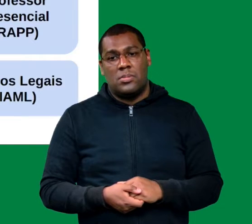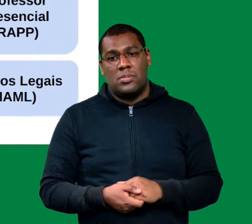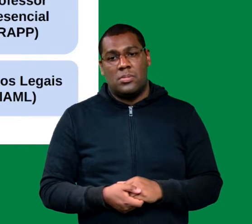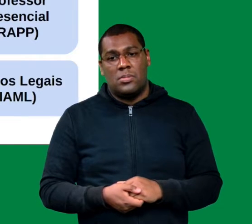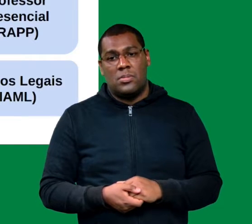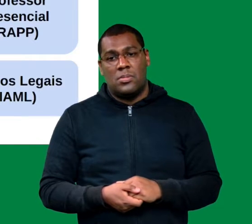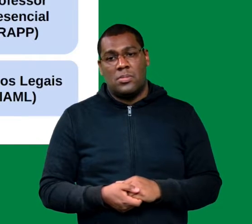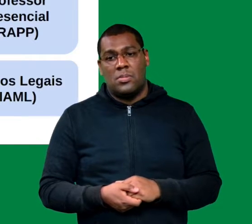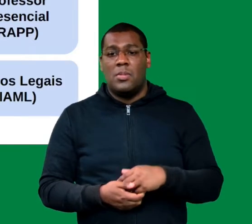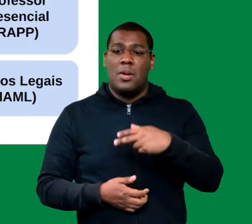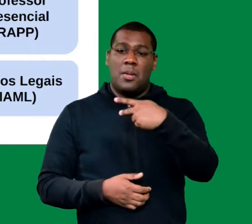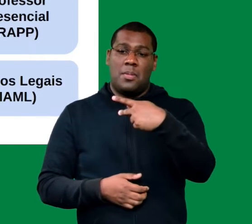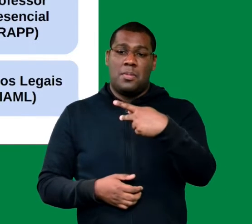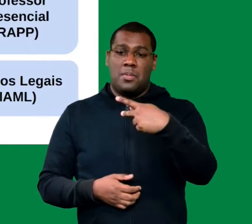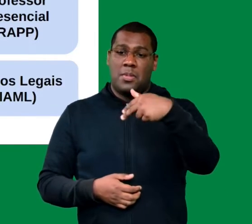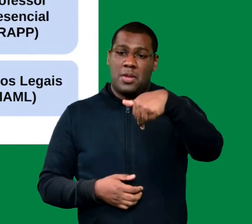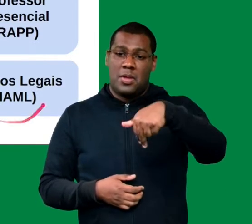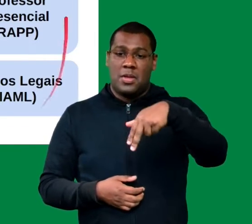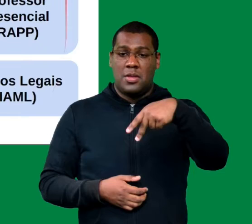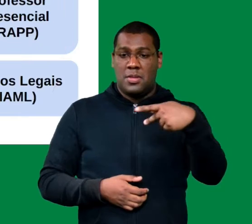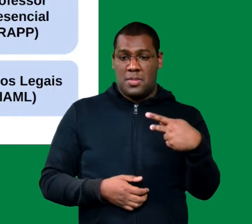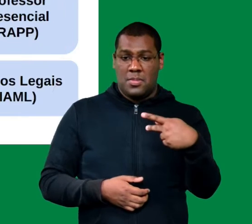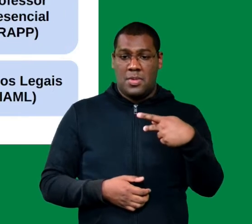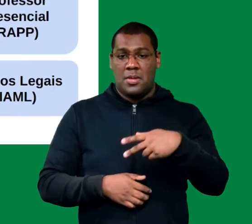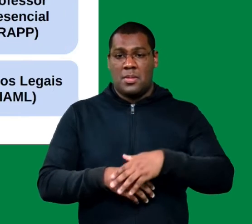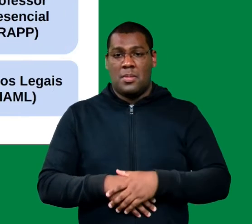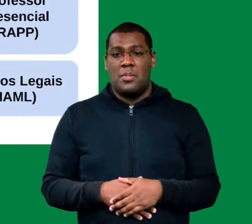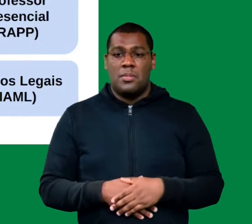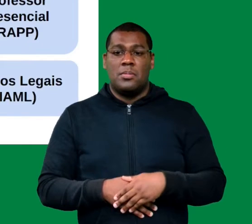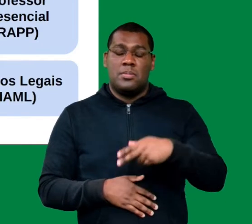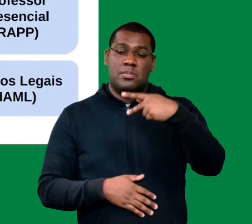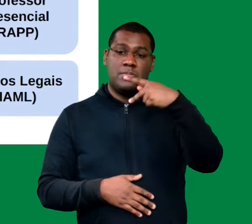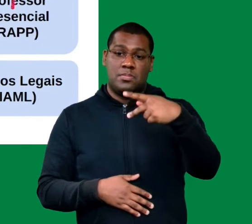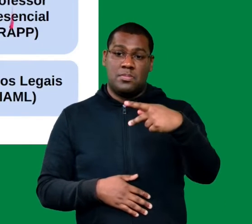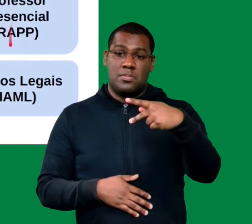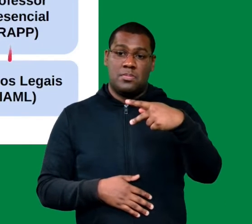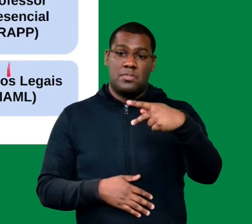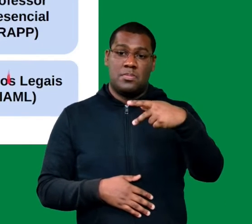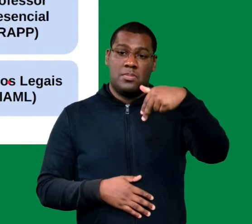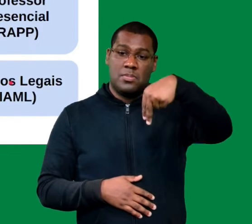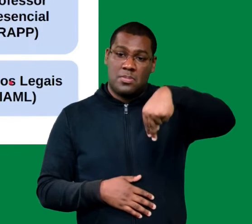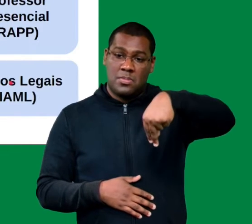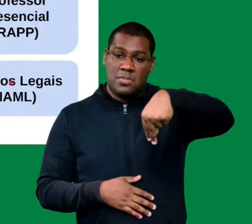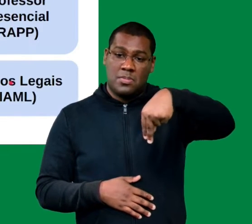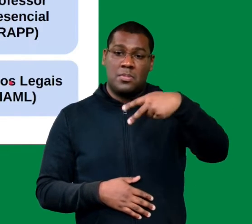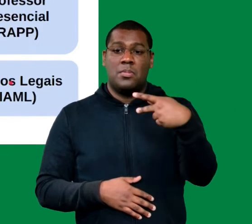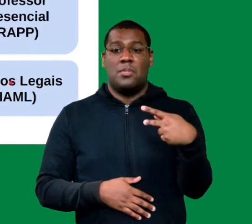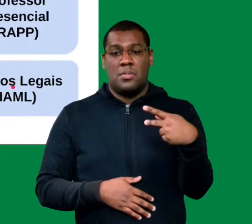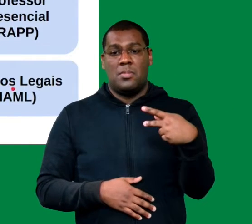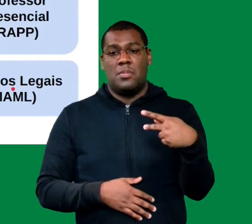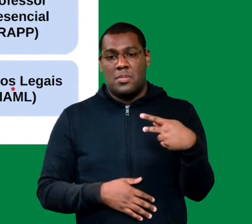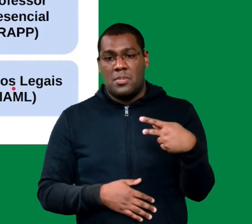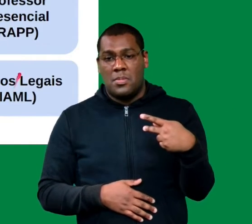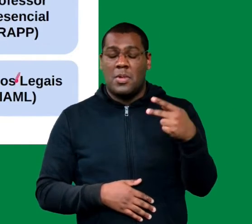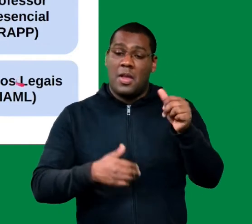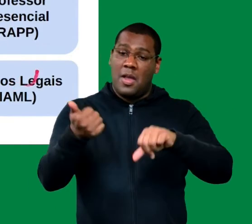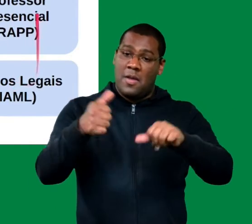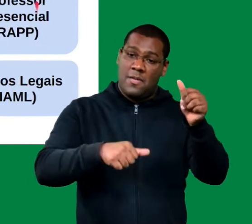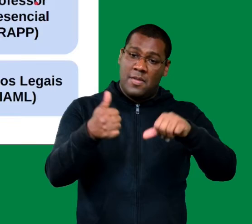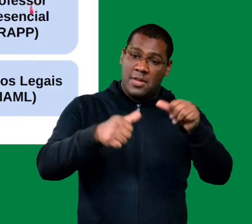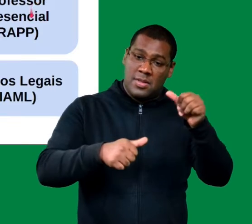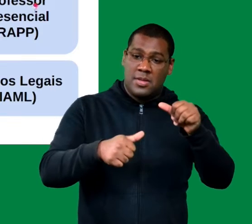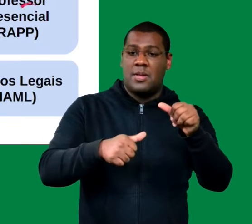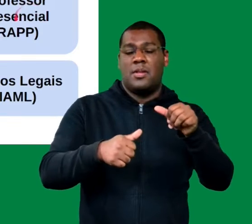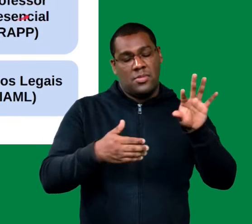aqui da PNP, esses indicadores da PNP, tem sim como base matrículas equivalentes, mas a gente não entra